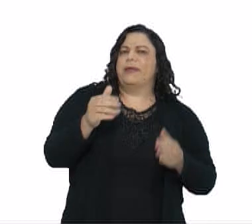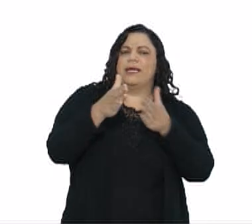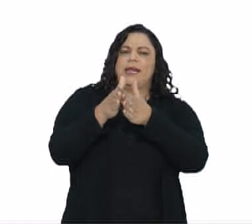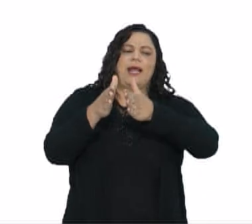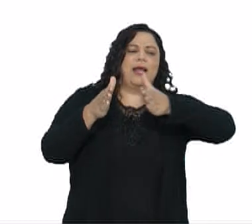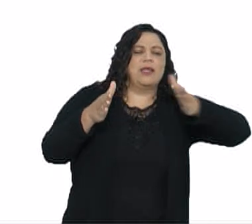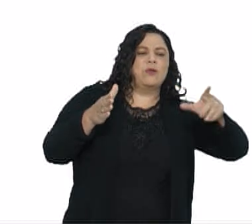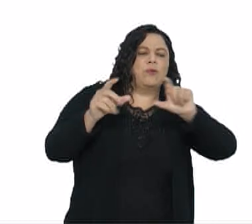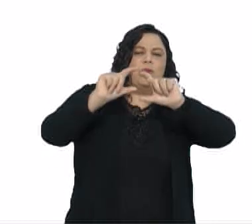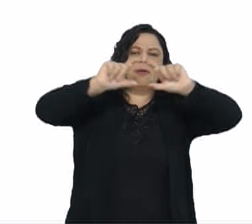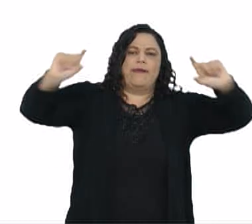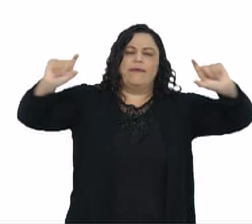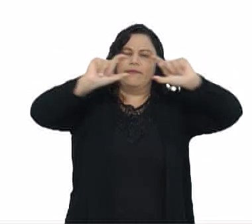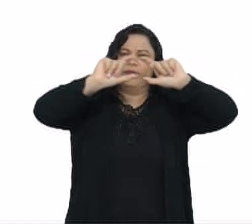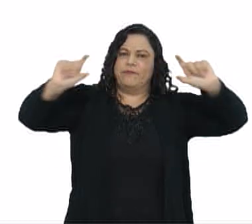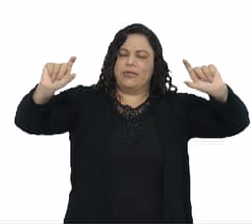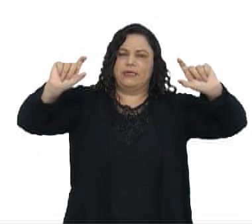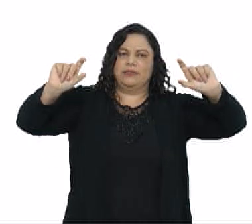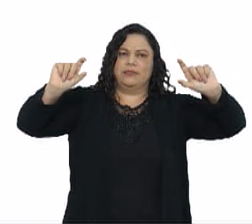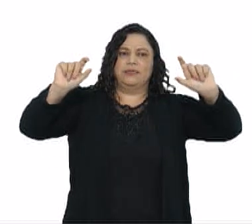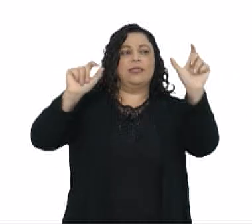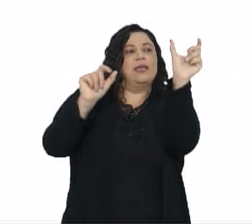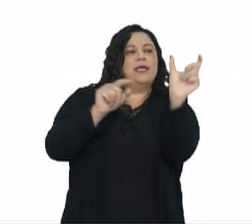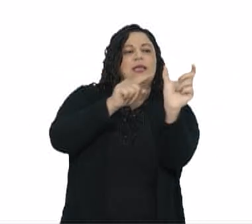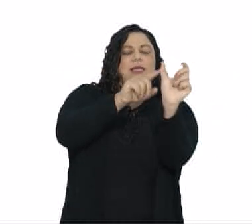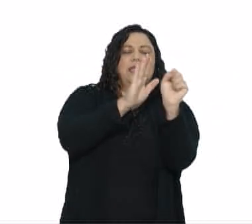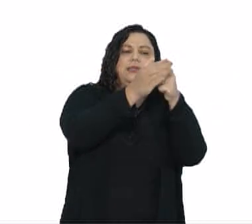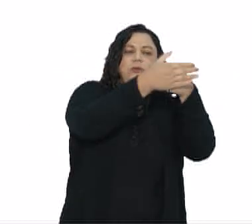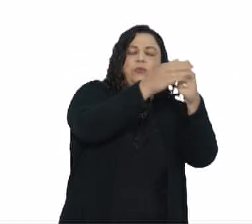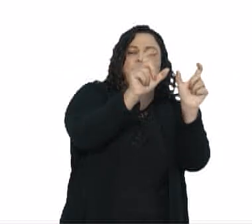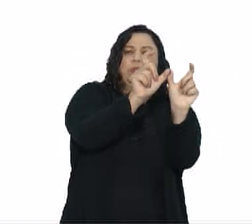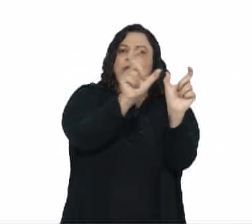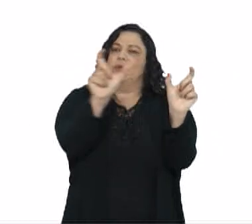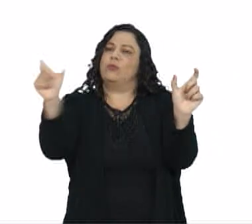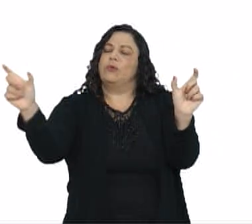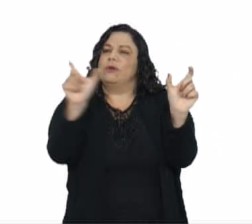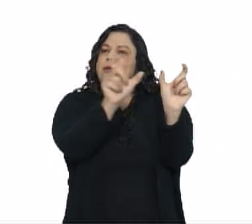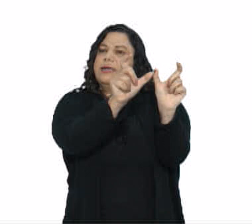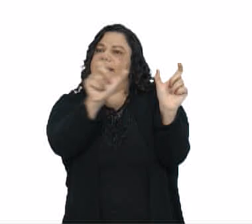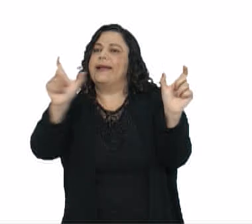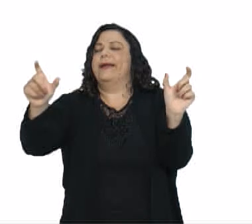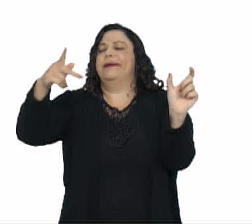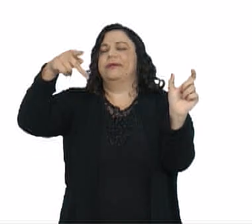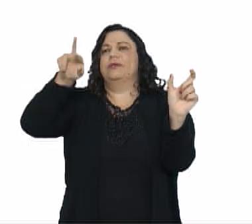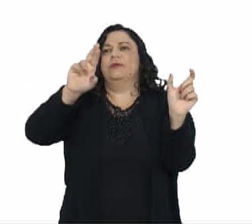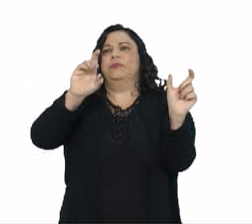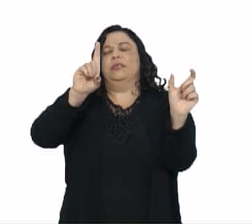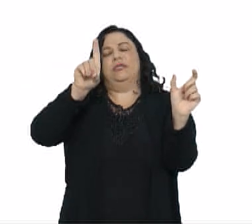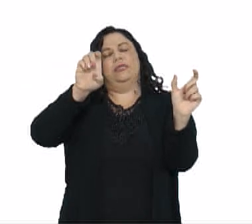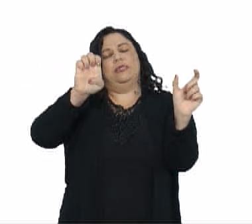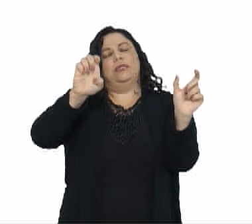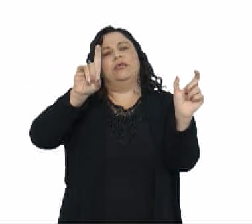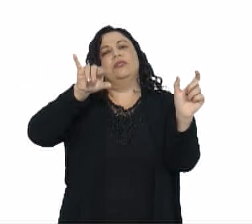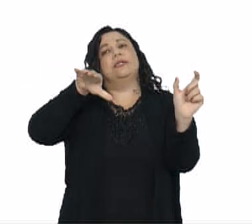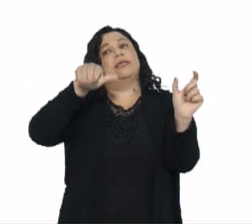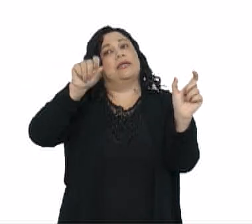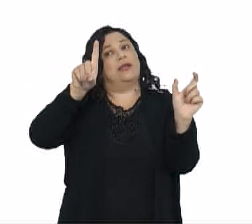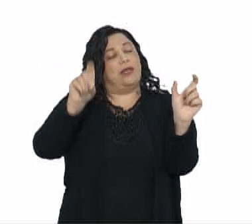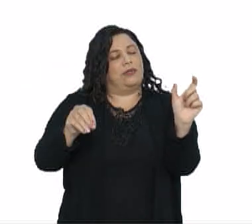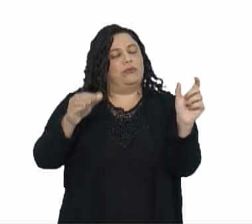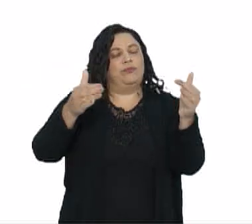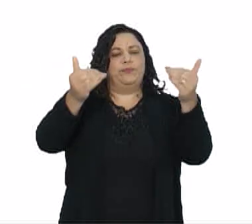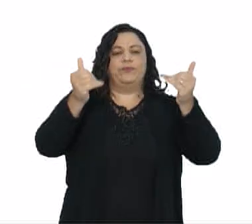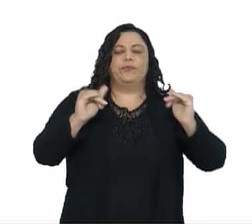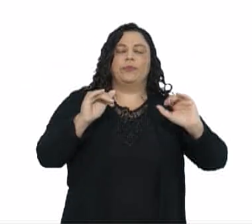eu tiro o meu sujeito, o resto, então, o predicado. 2. Shoppings e centros comerciais